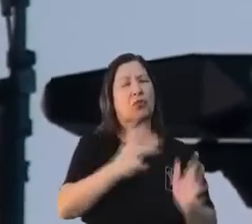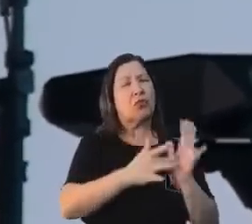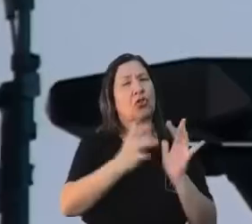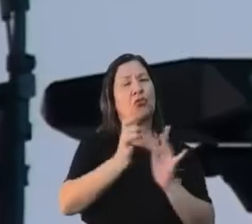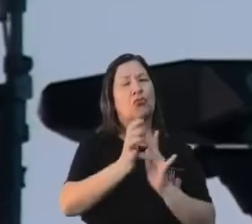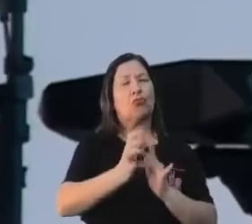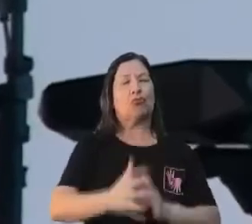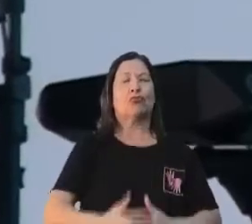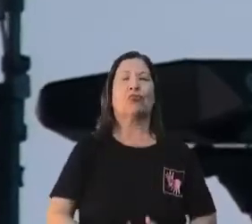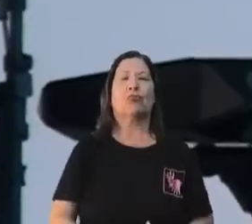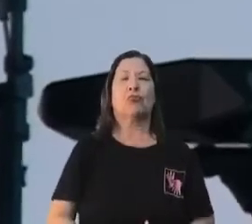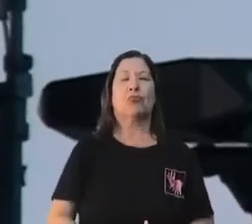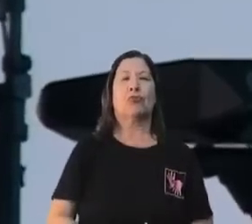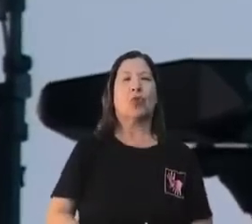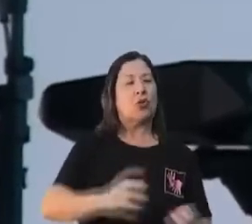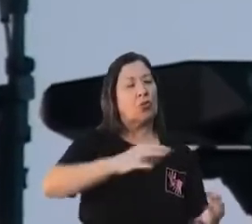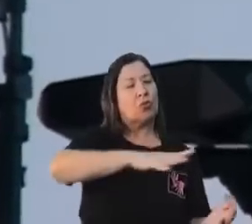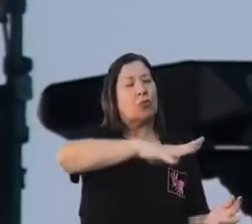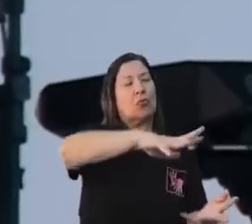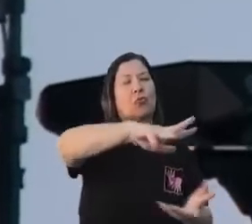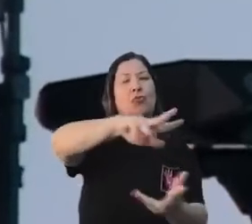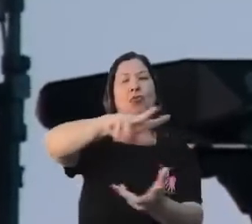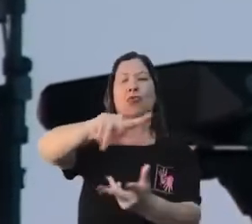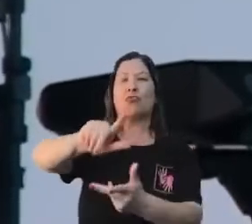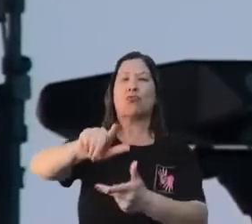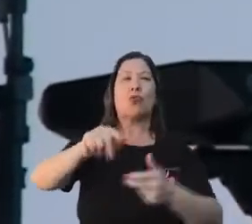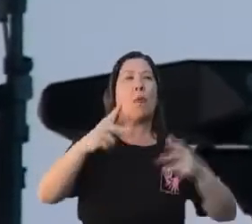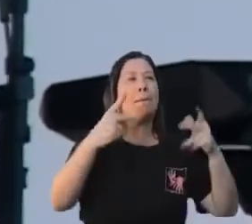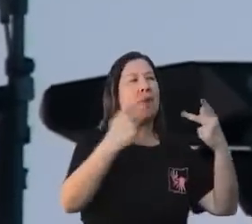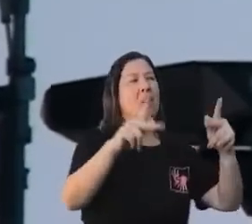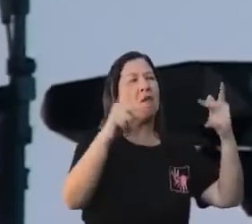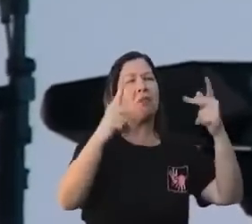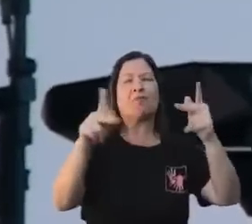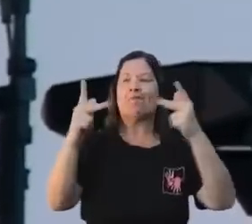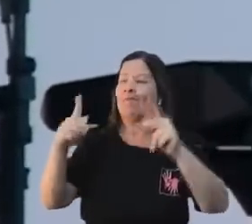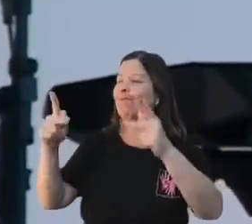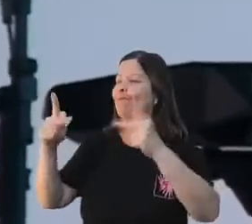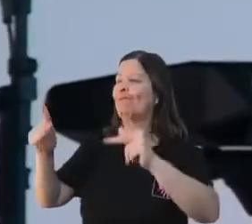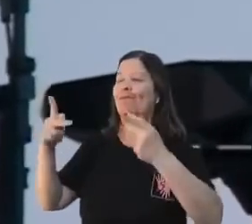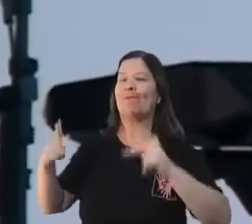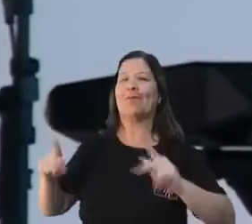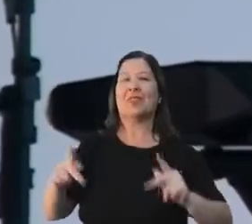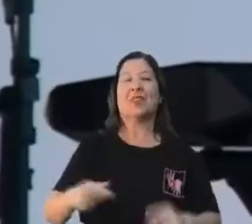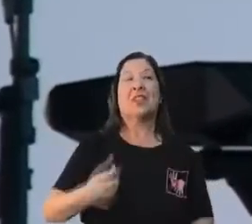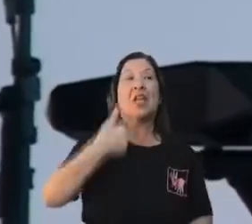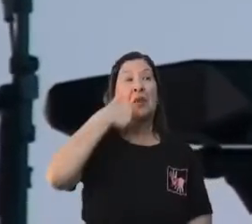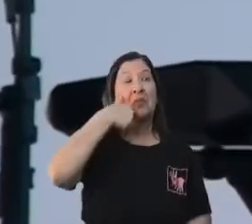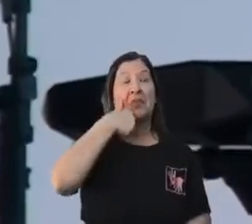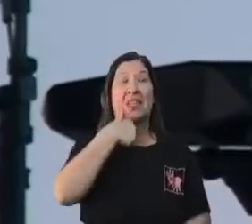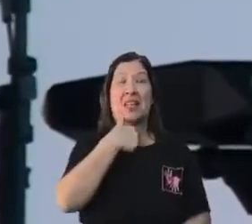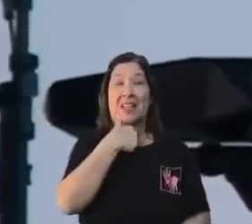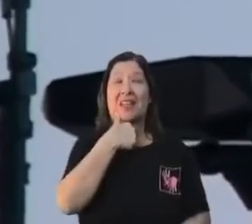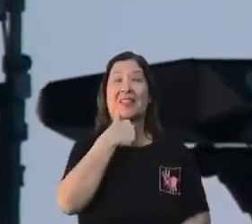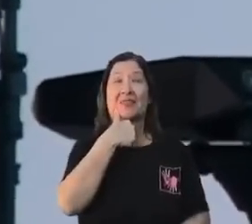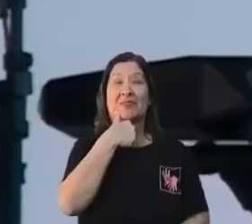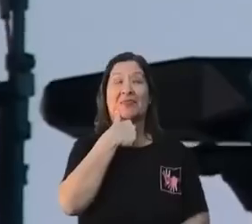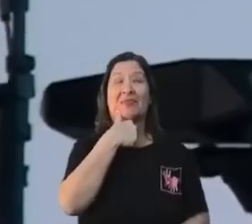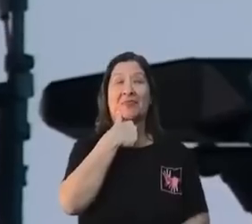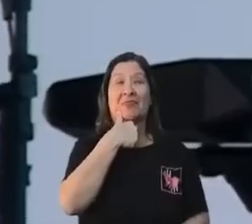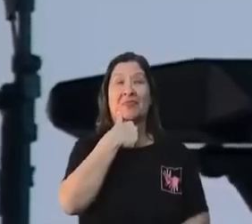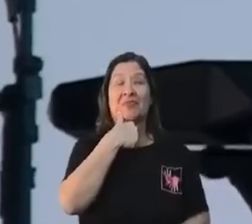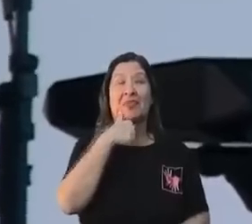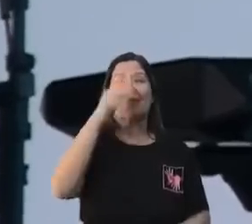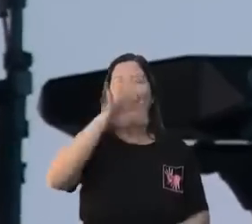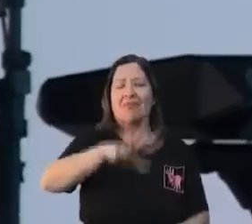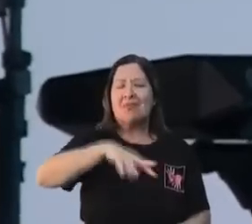em todo mundo onde for pregado o Evangelho, será contado o que ela fez para a memória sua.